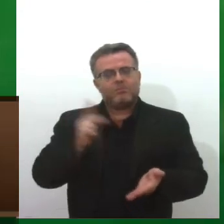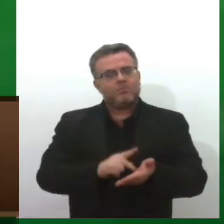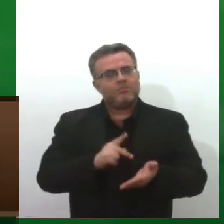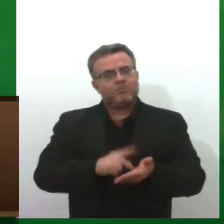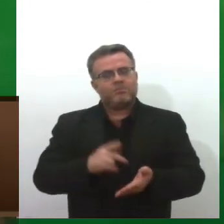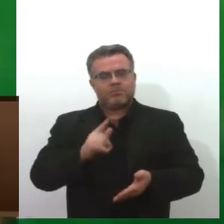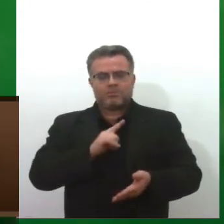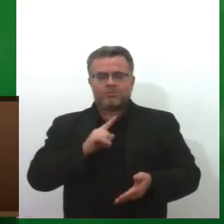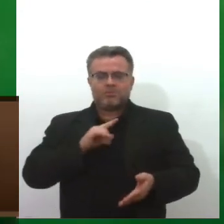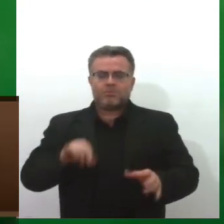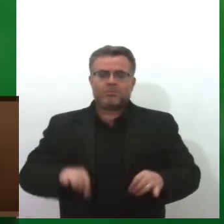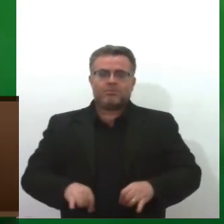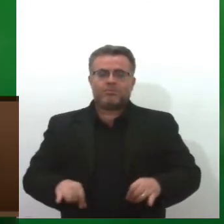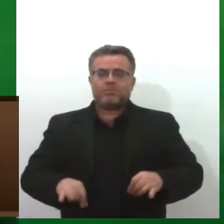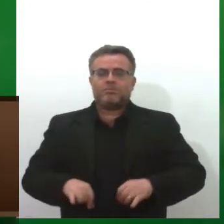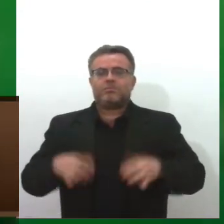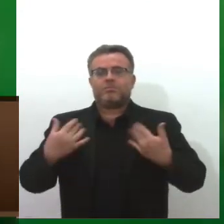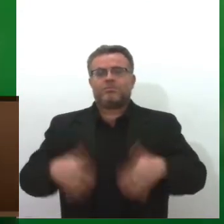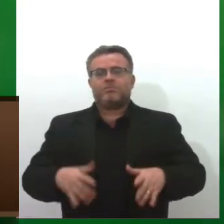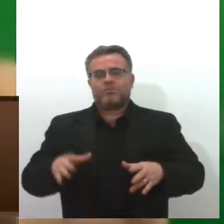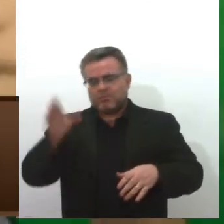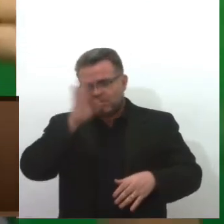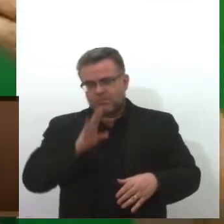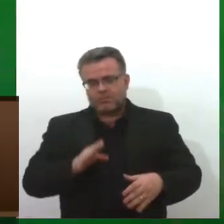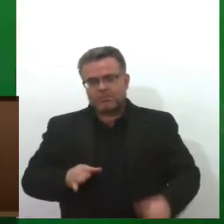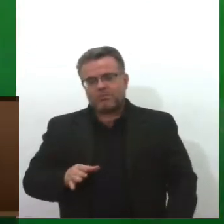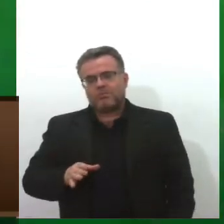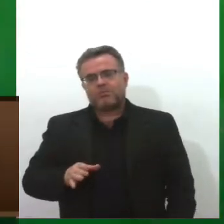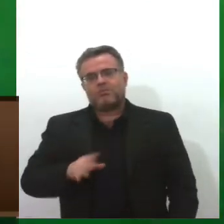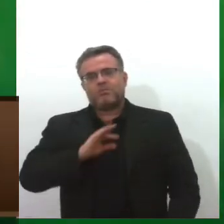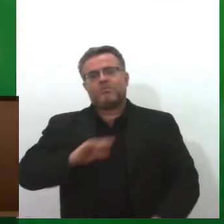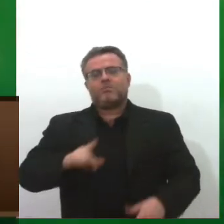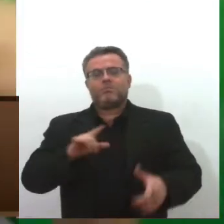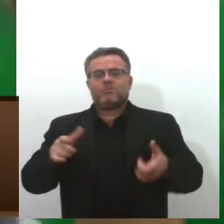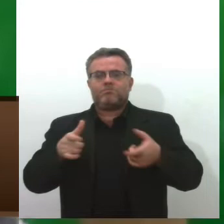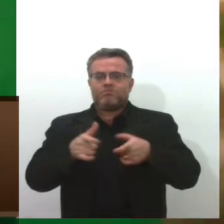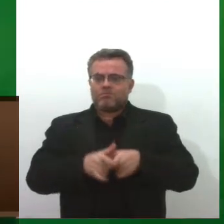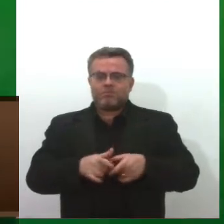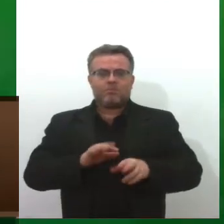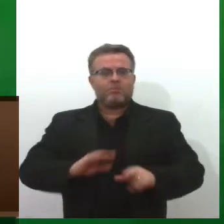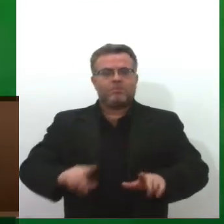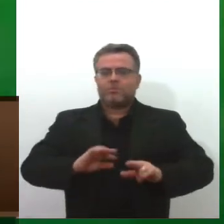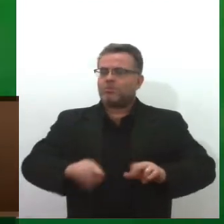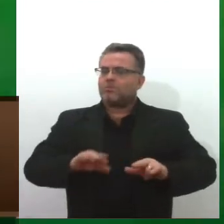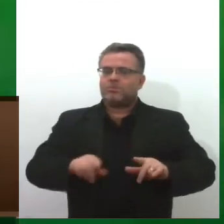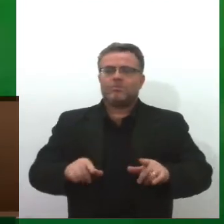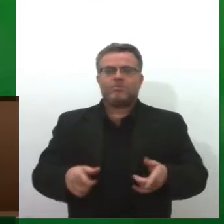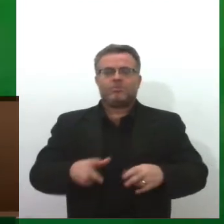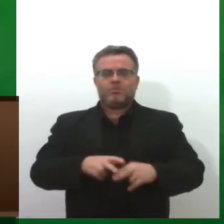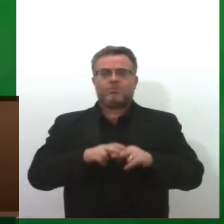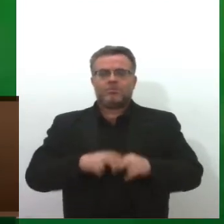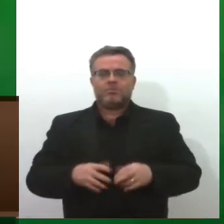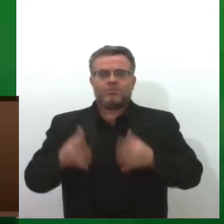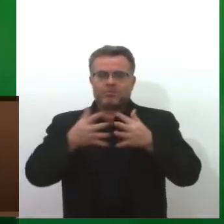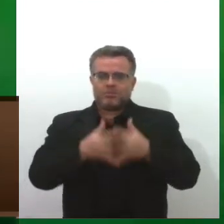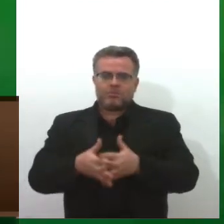vem sofrendo. O Brasil não é uma ilha, a Europa vem sentindo, os Estados Unidos e Canadá também vem sentindo esse